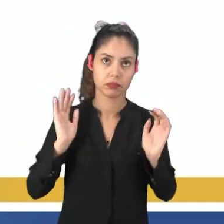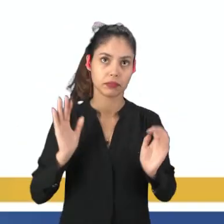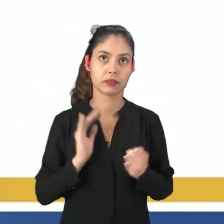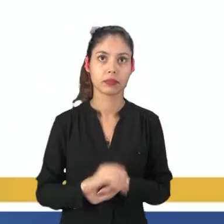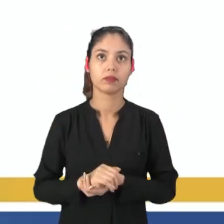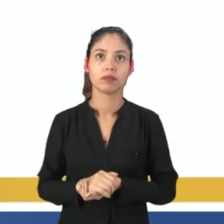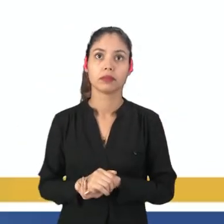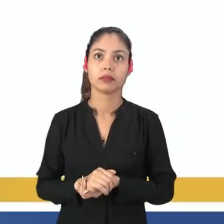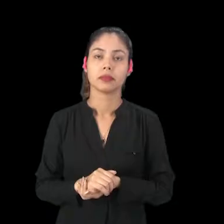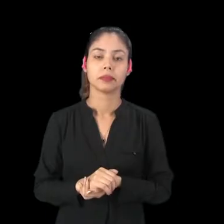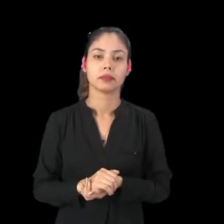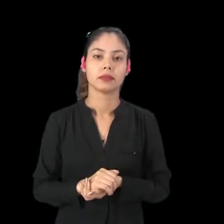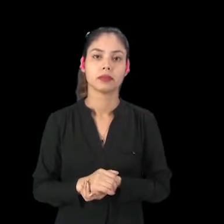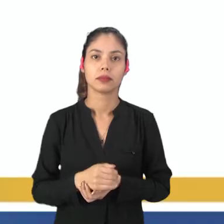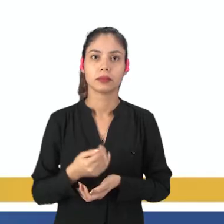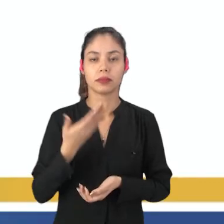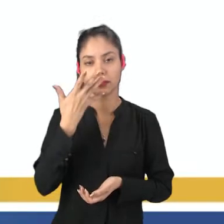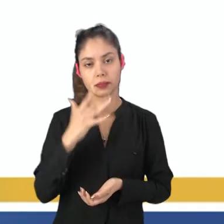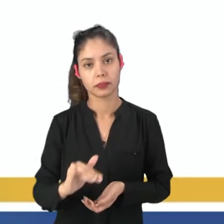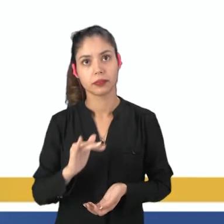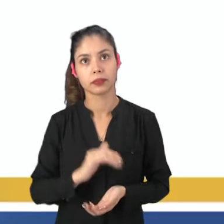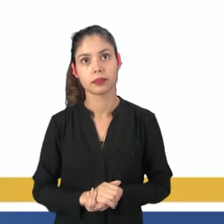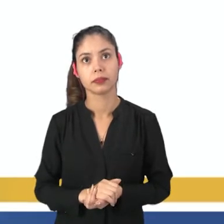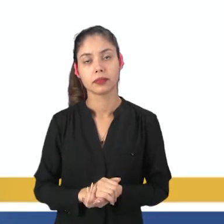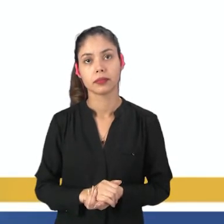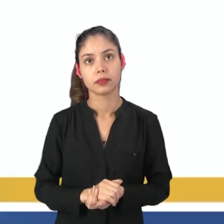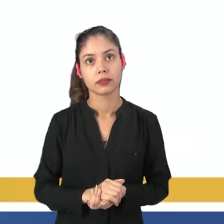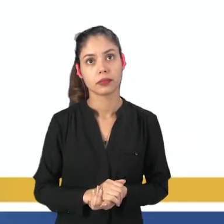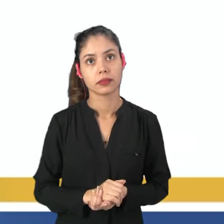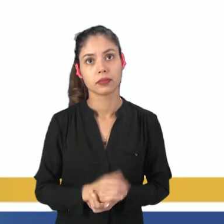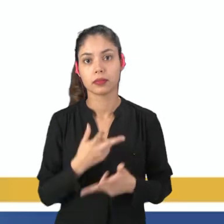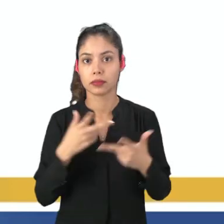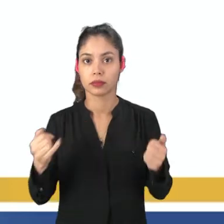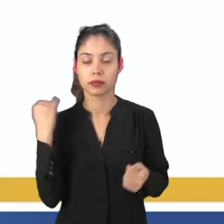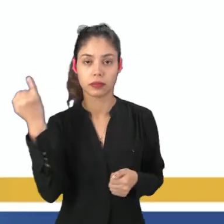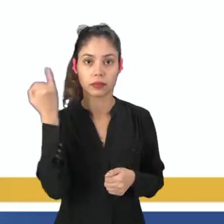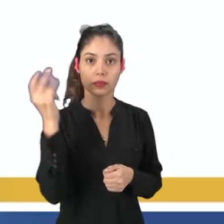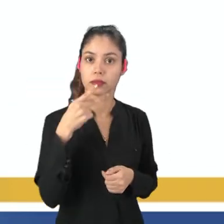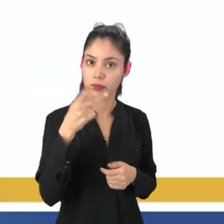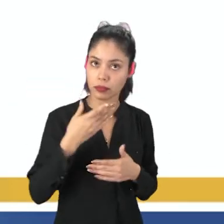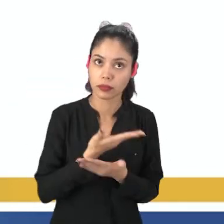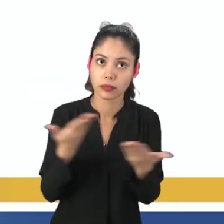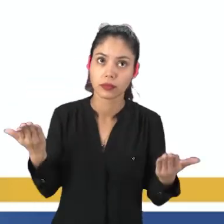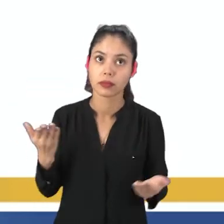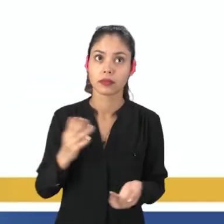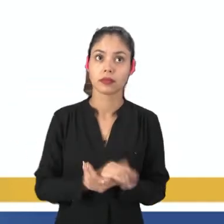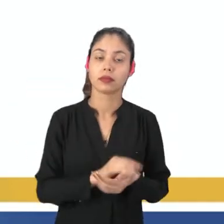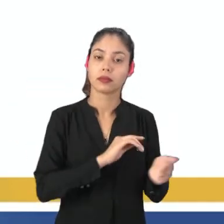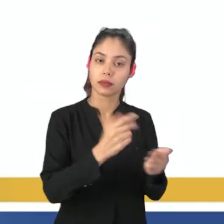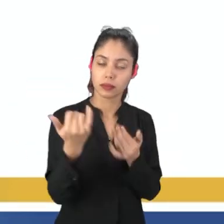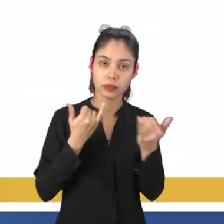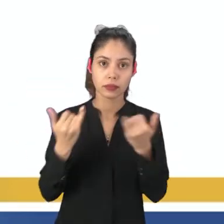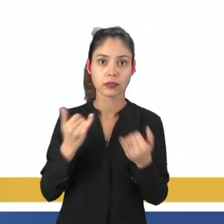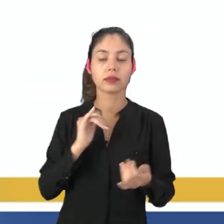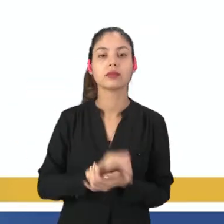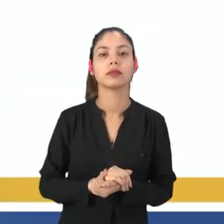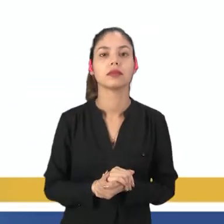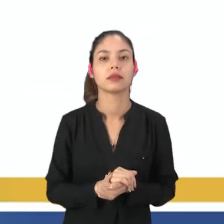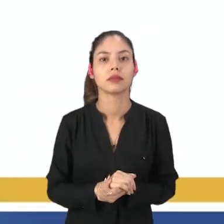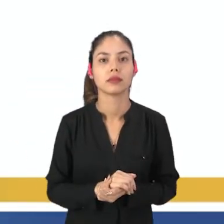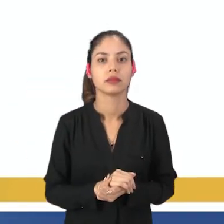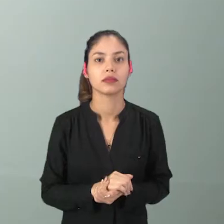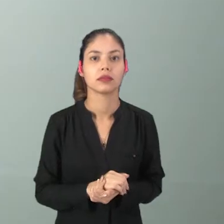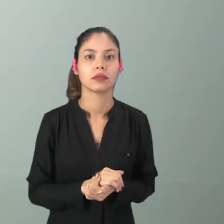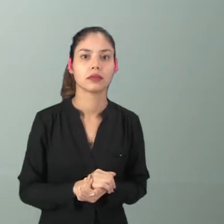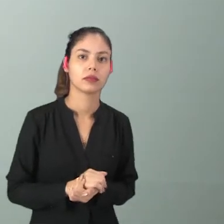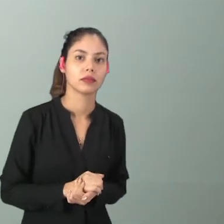Mas é o público infantil, tá? Uma coisa que é importante falar sobre essa questão da propaganda é que